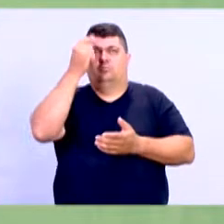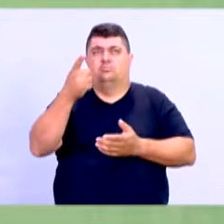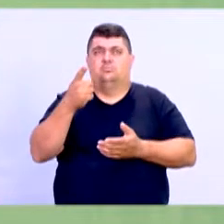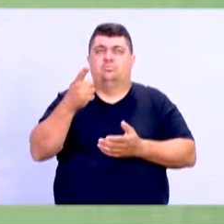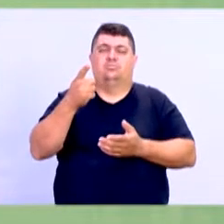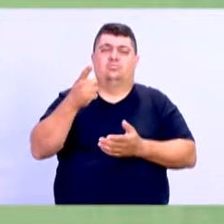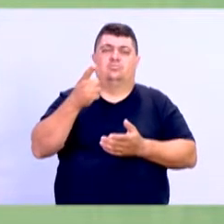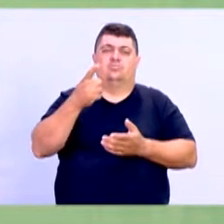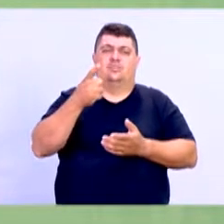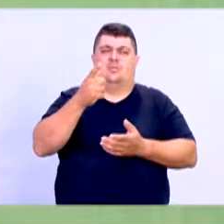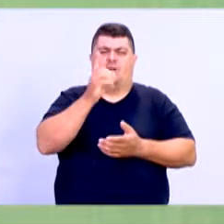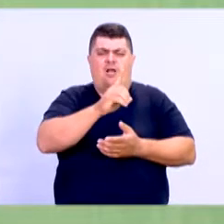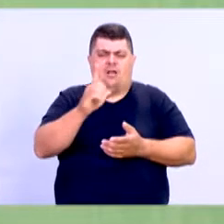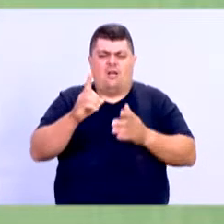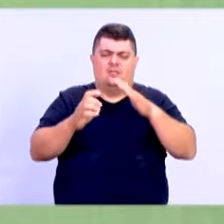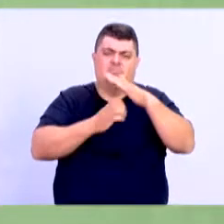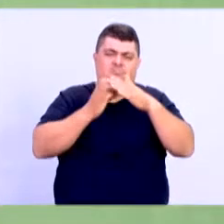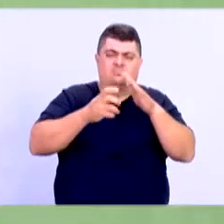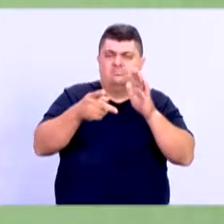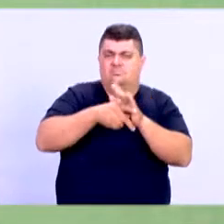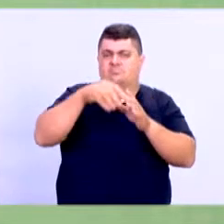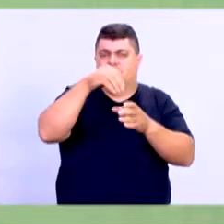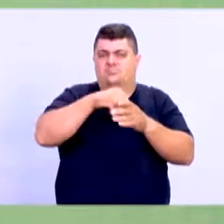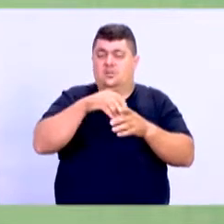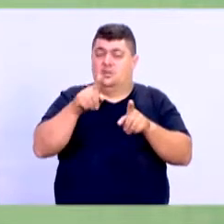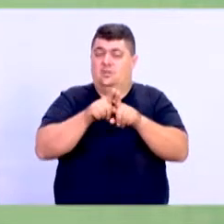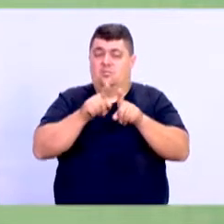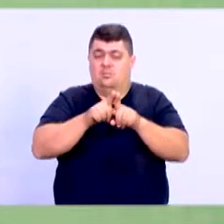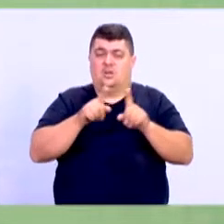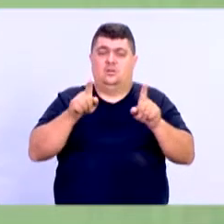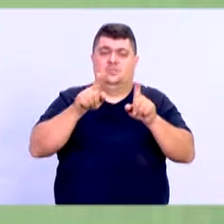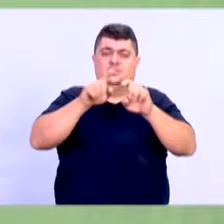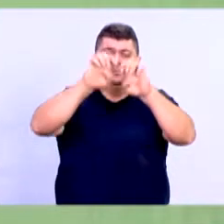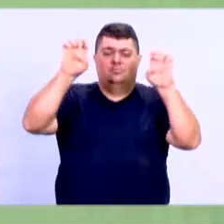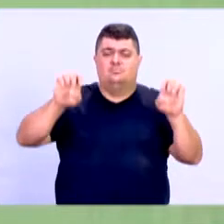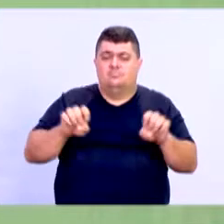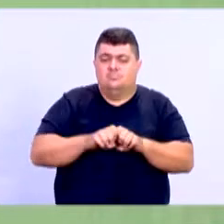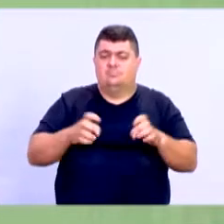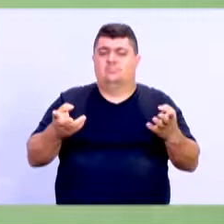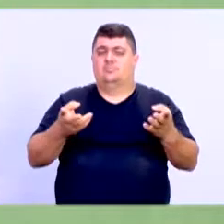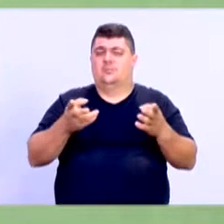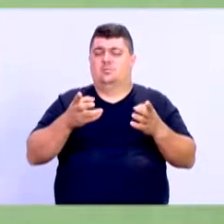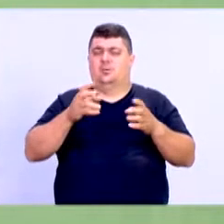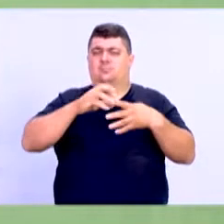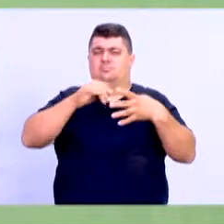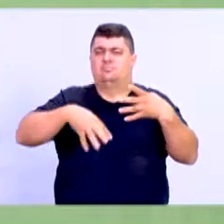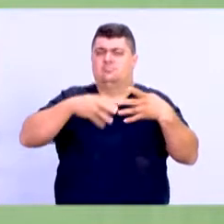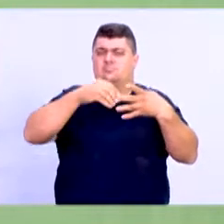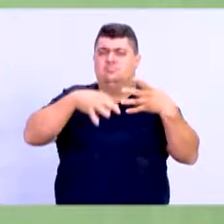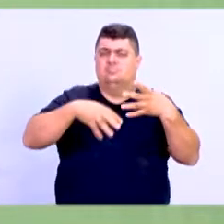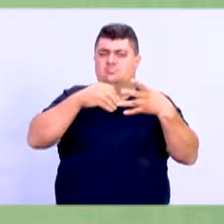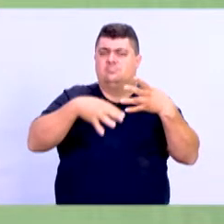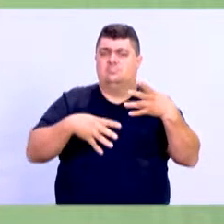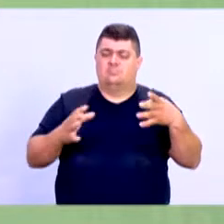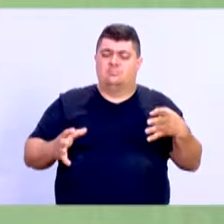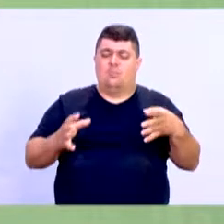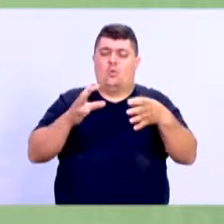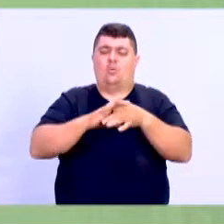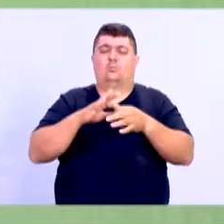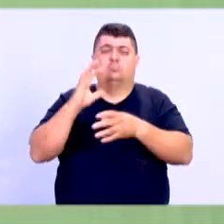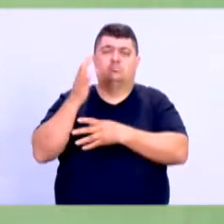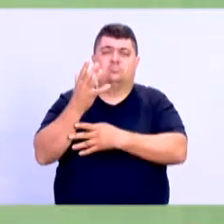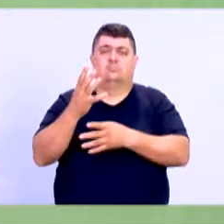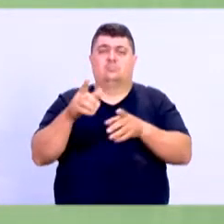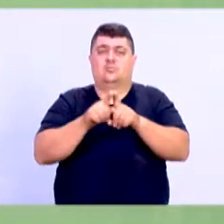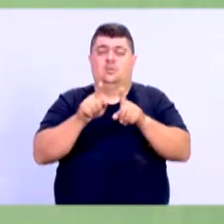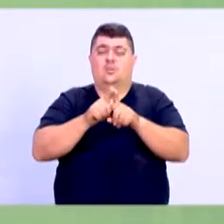que existe em cada organização, a estrutura organizacional, as características do contexto ambiental,